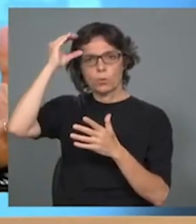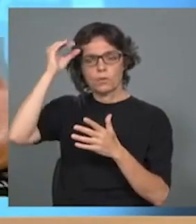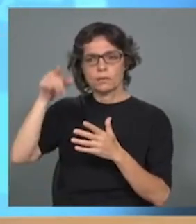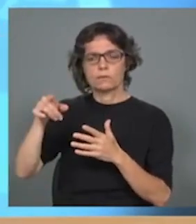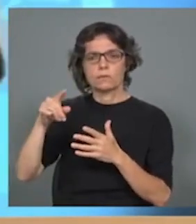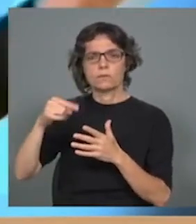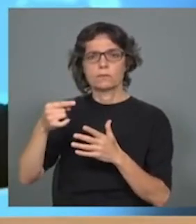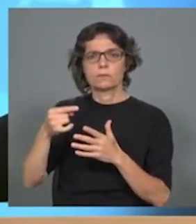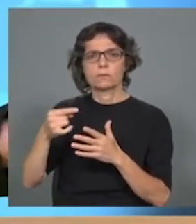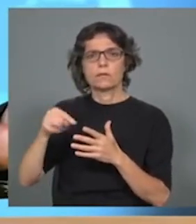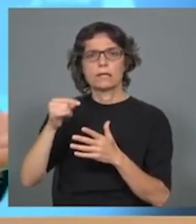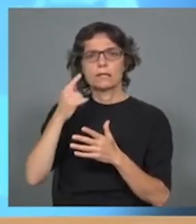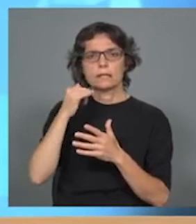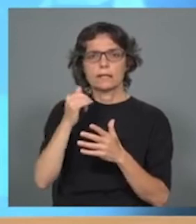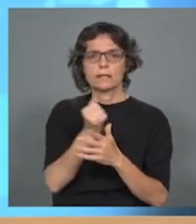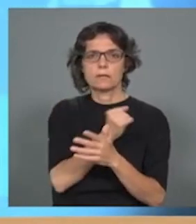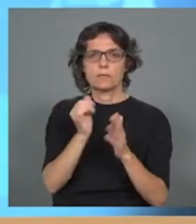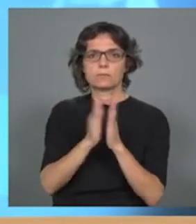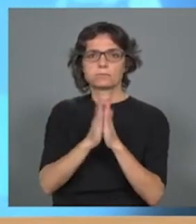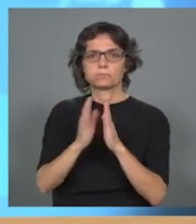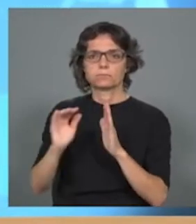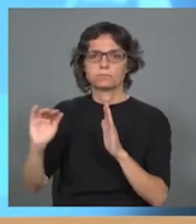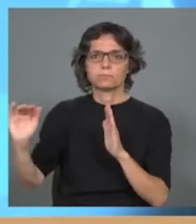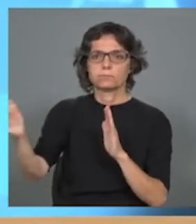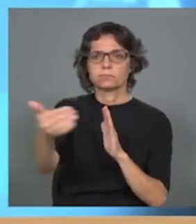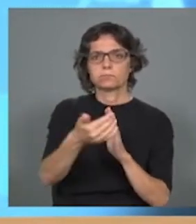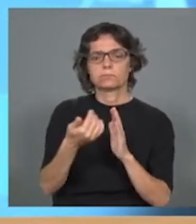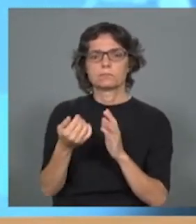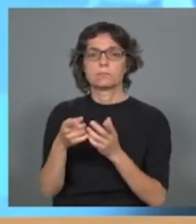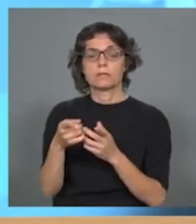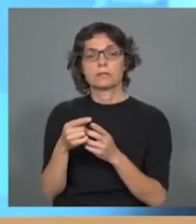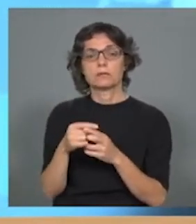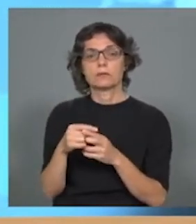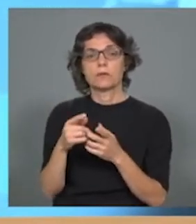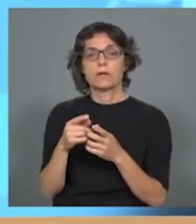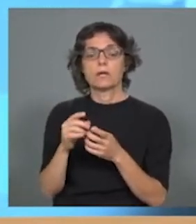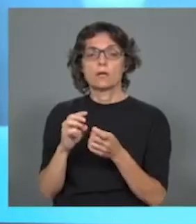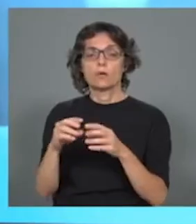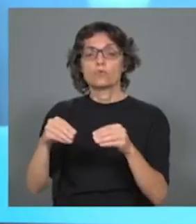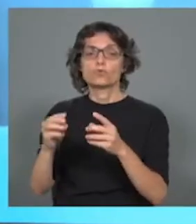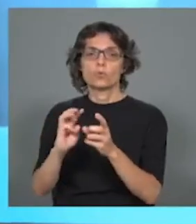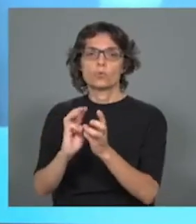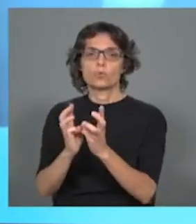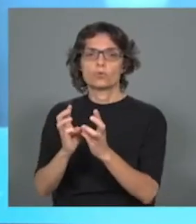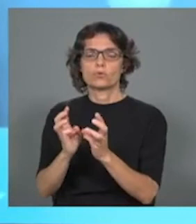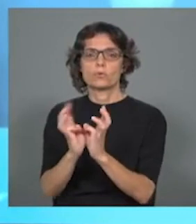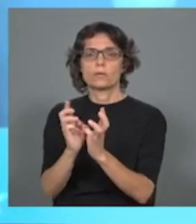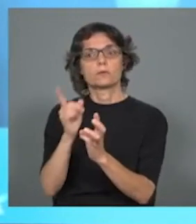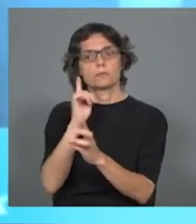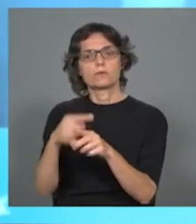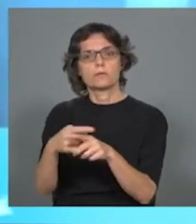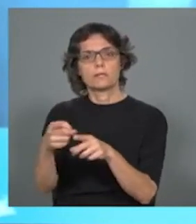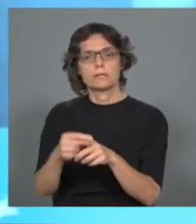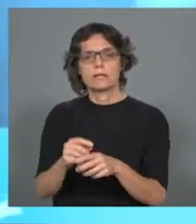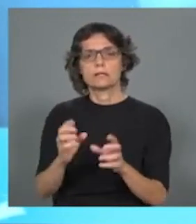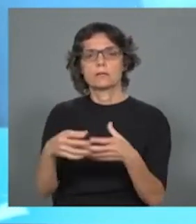encontrar forma disto chegar às outras dioceses todas, porque é um instrumento muito interessante e foi criado por uma equipa Cáritas. Muito bem. Dra. Rita Valadas e Márcia, obrigado